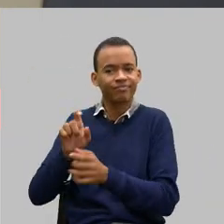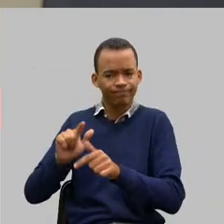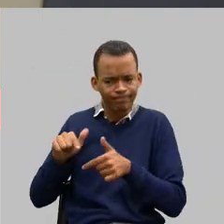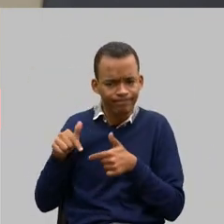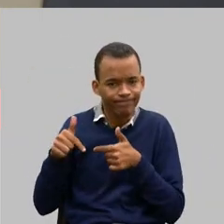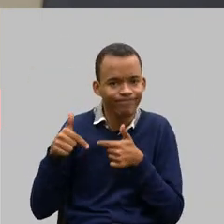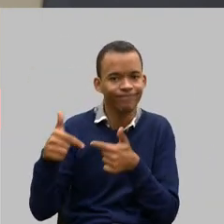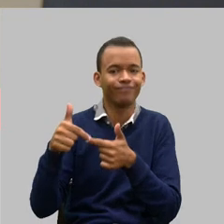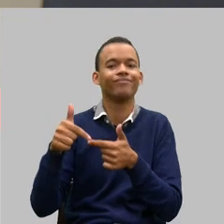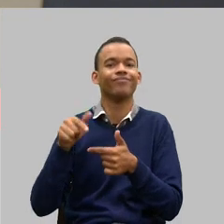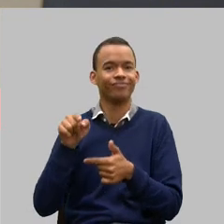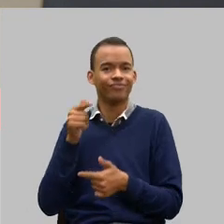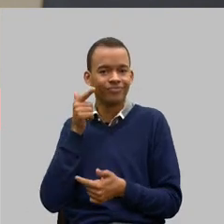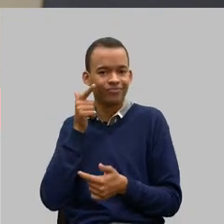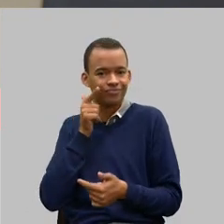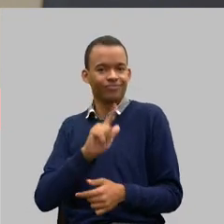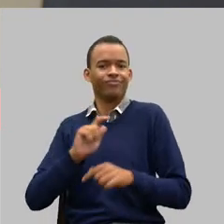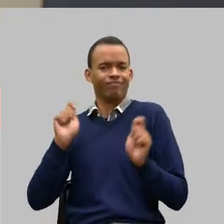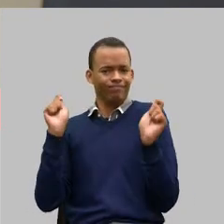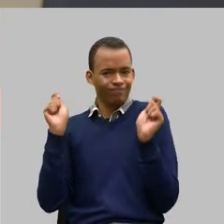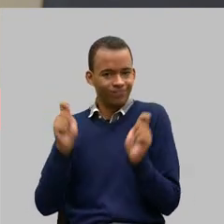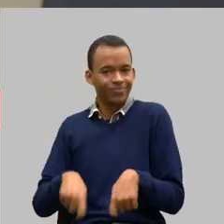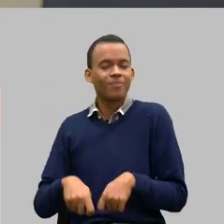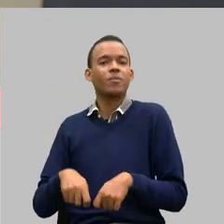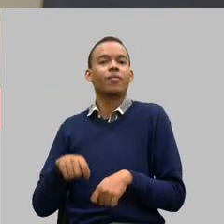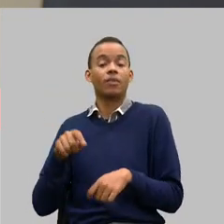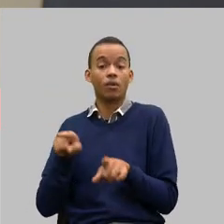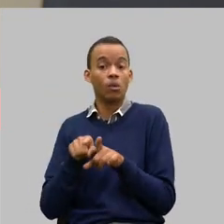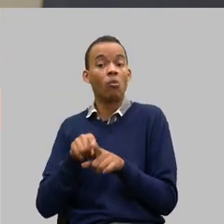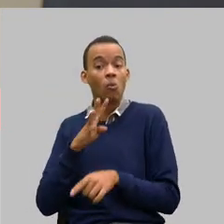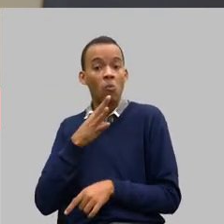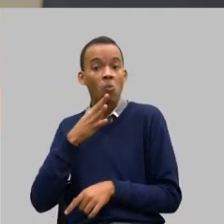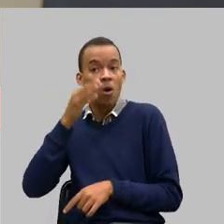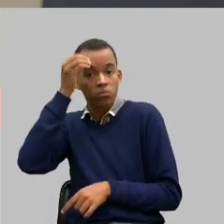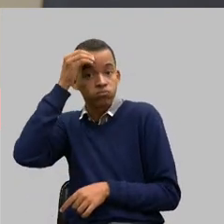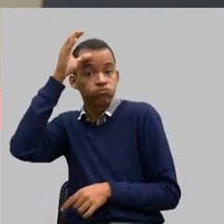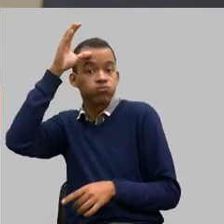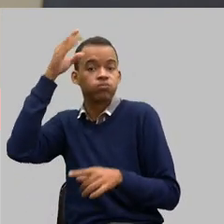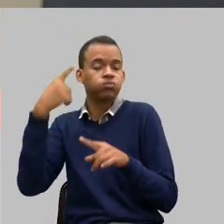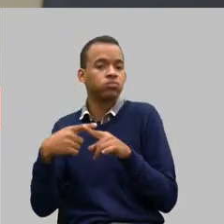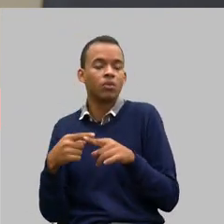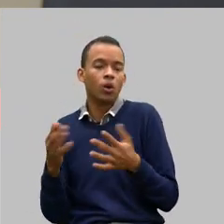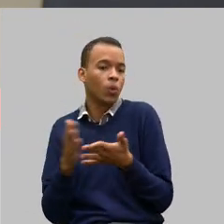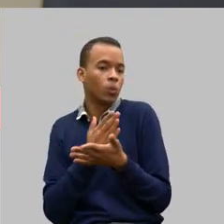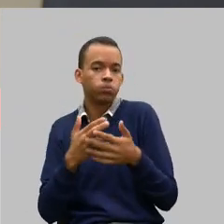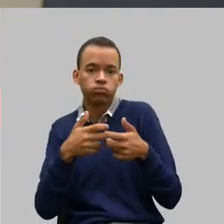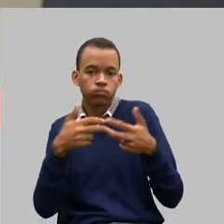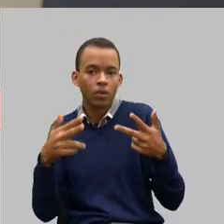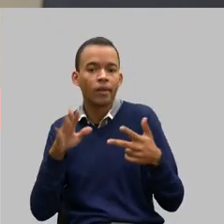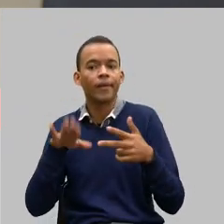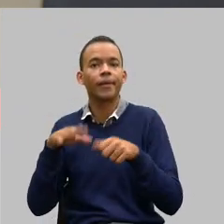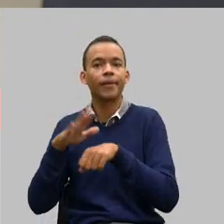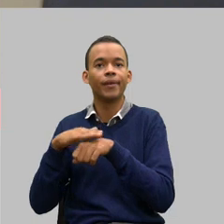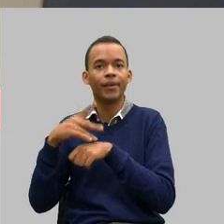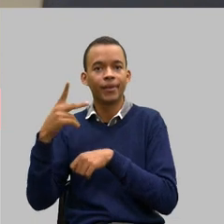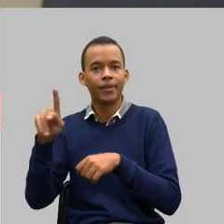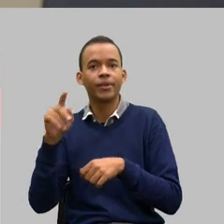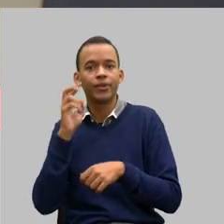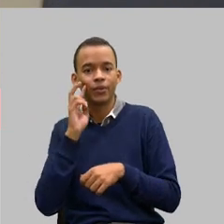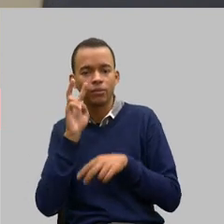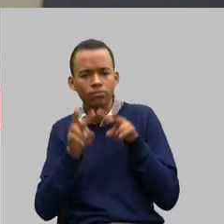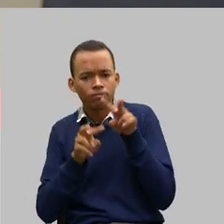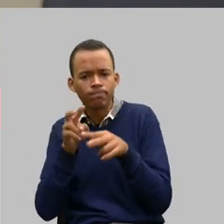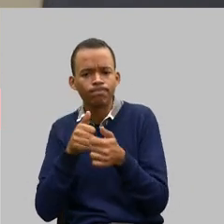essa né essa capacidade e e e e esse conhecimento porque tem aquela história que né É o Olho do dono que que engorda gado o Rodrigo tá ali sempre